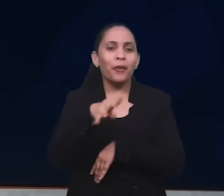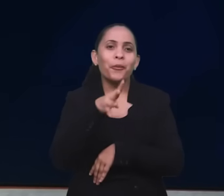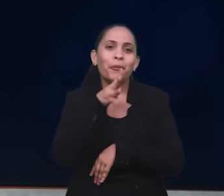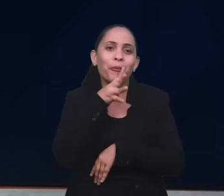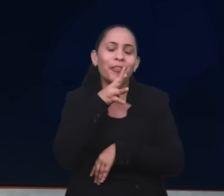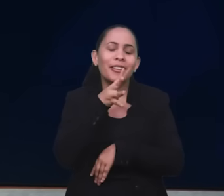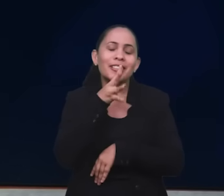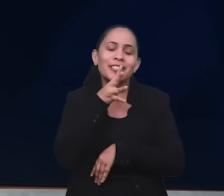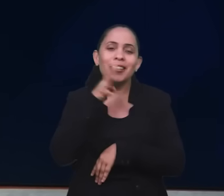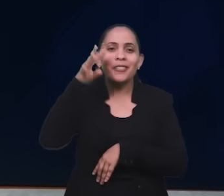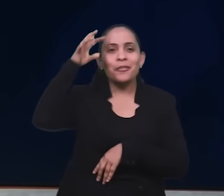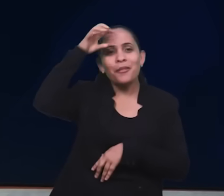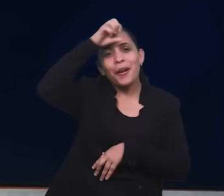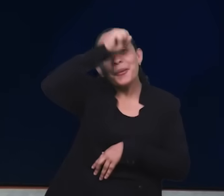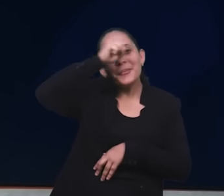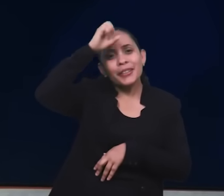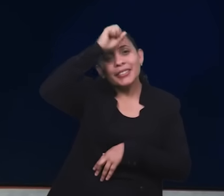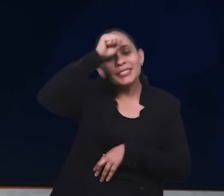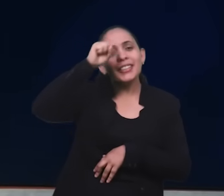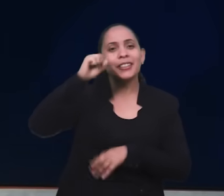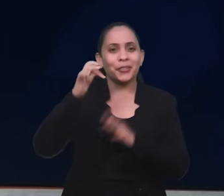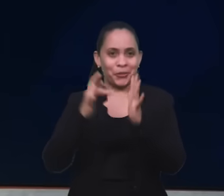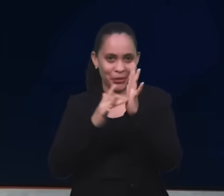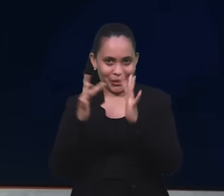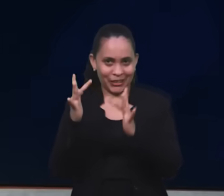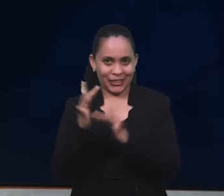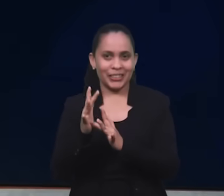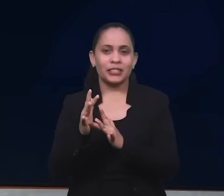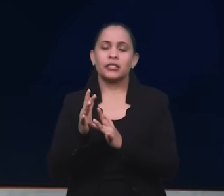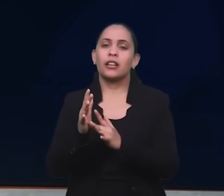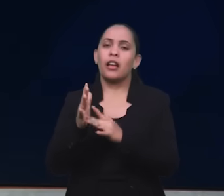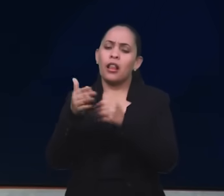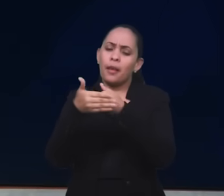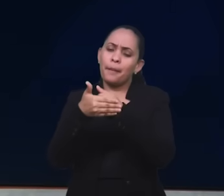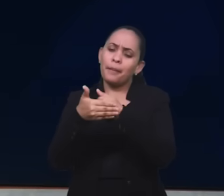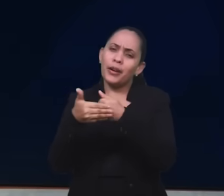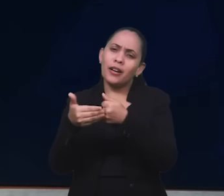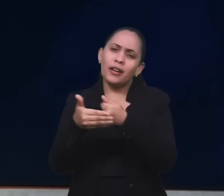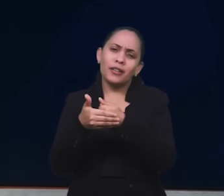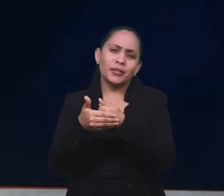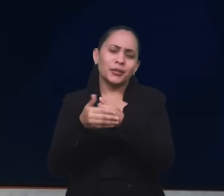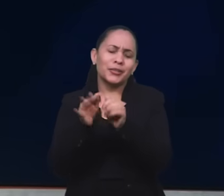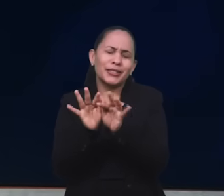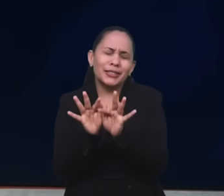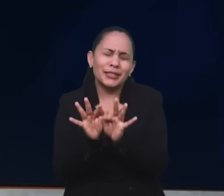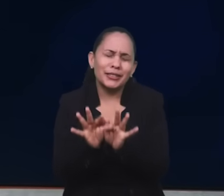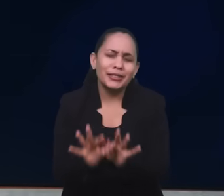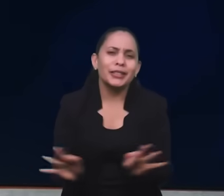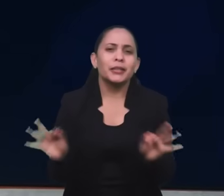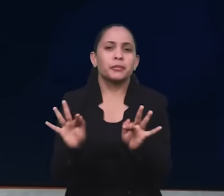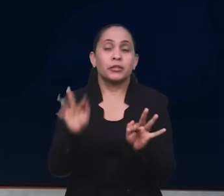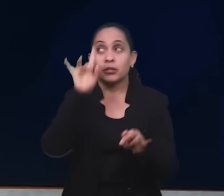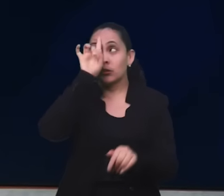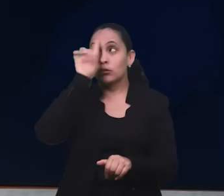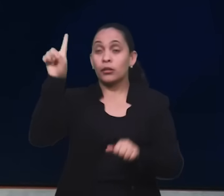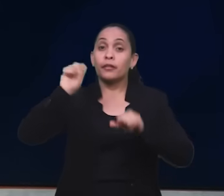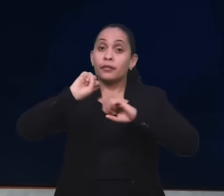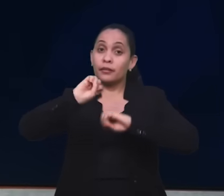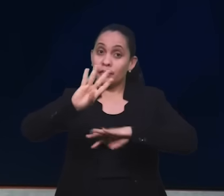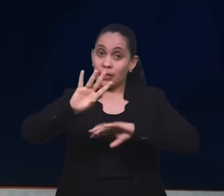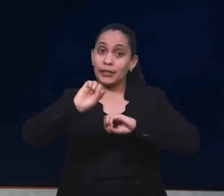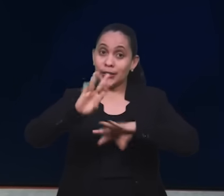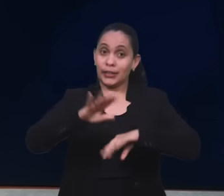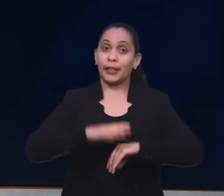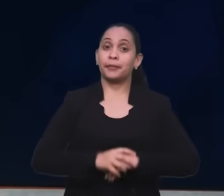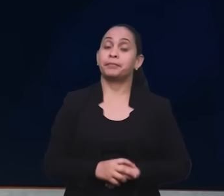conhecer, é o aprender com o Senhor Jesus, que Ele é manso e humilde de coração e Ele vai te ensinar, porque Ele